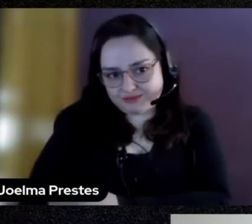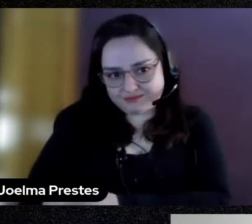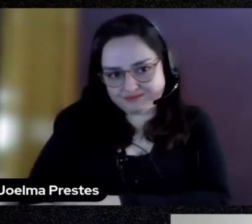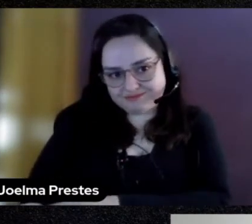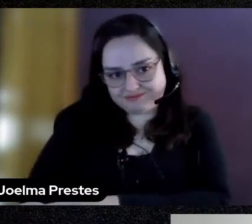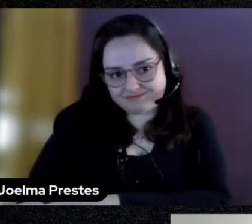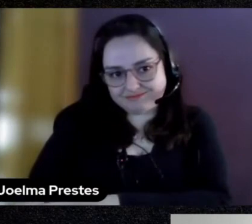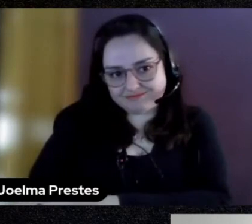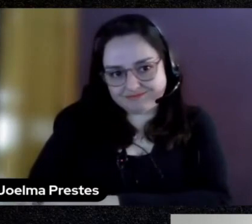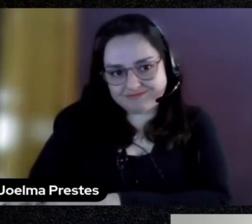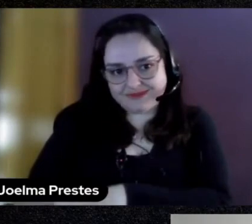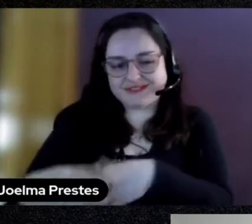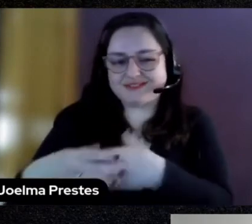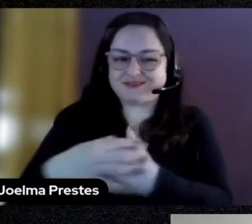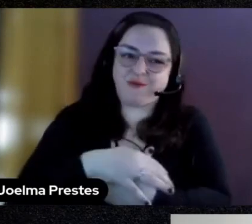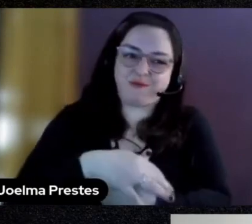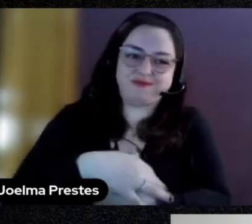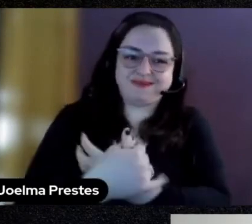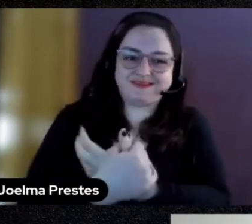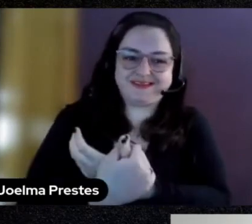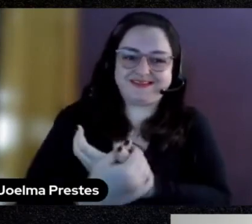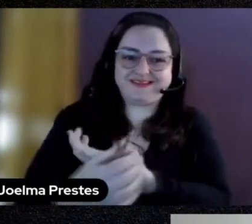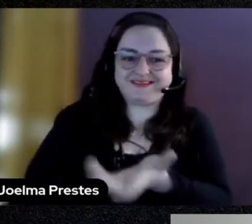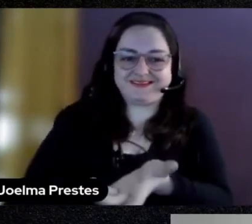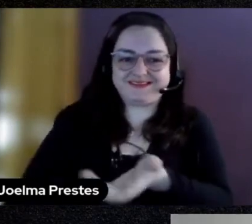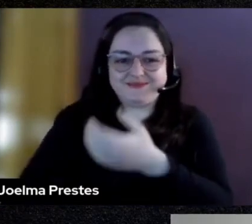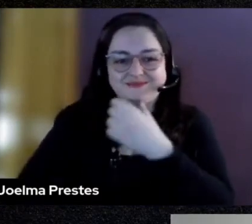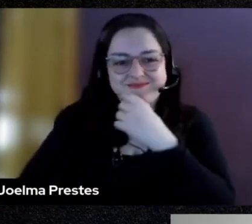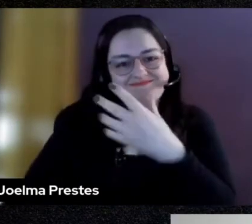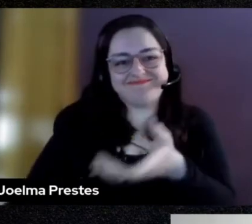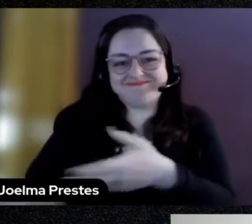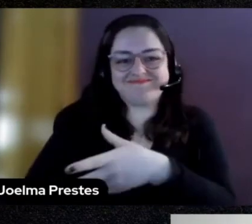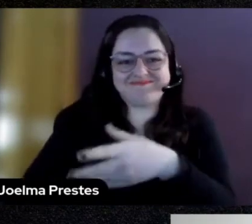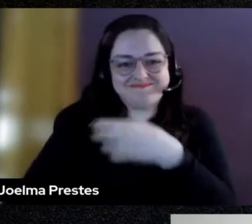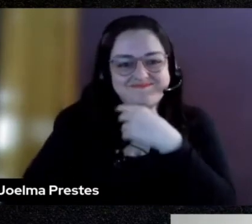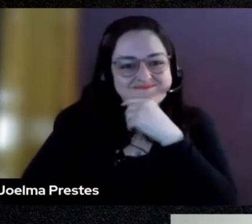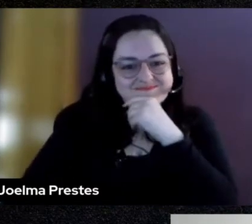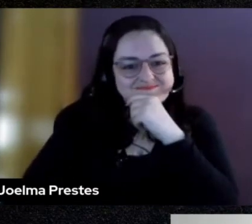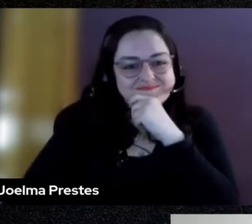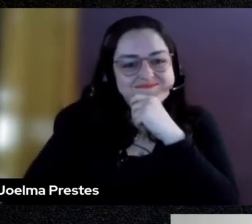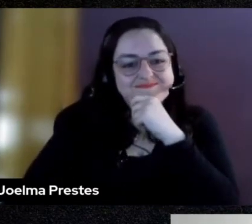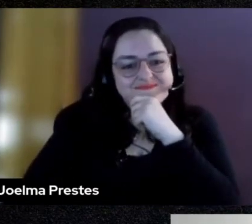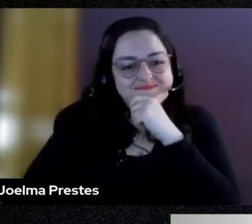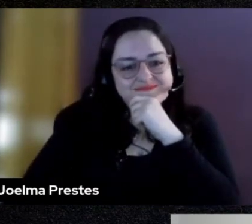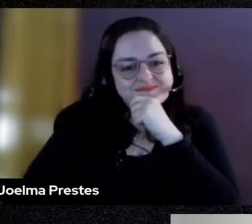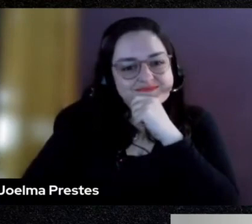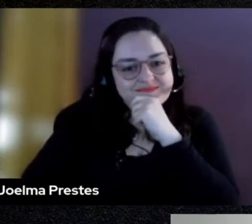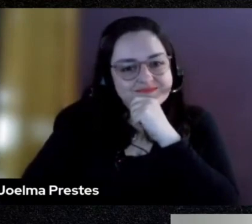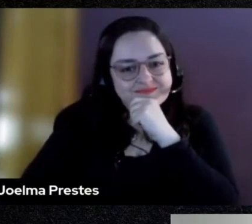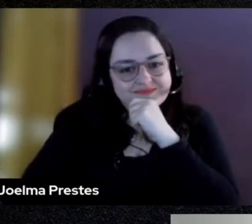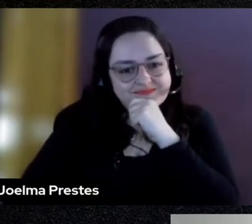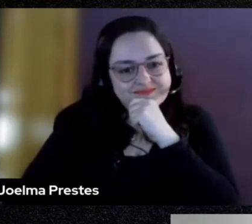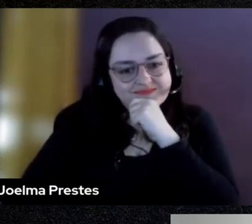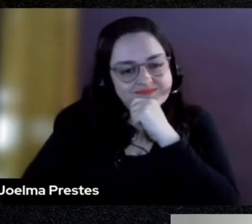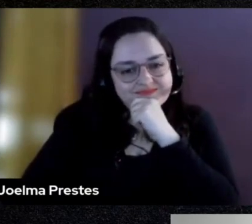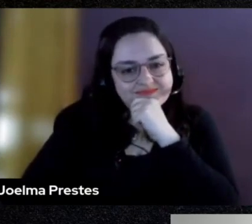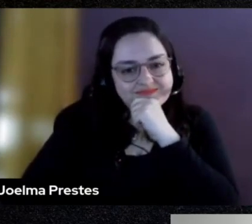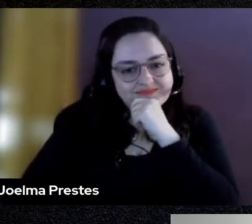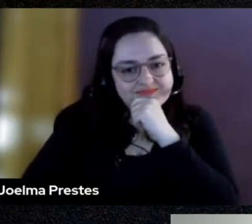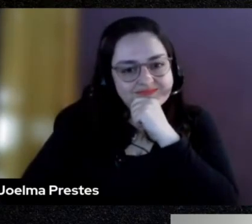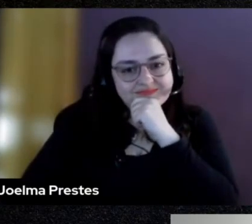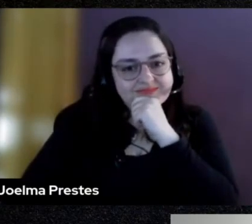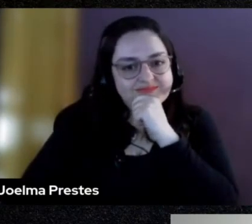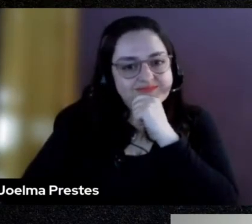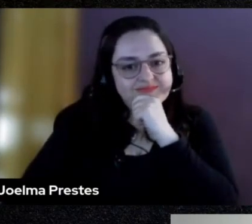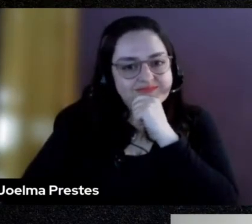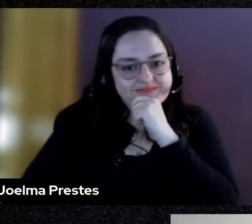exemplo. Não sei se tu quer. Assim, não, vamos complementar. Assim, o que é importante com a criticidade é entender que isso não